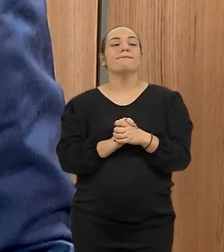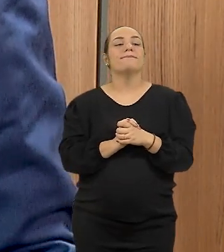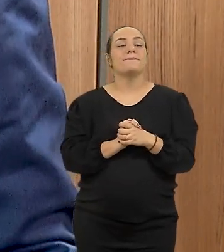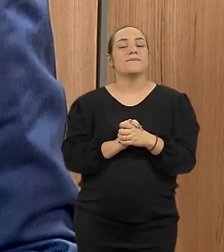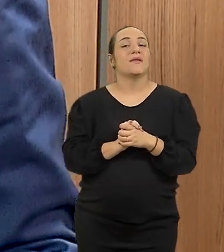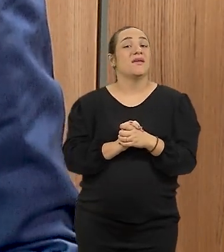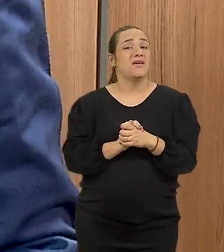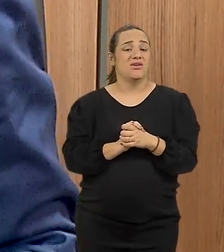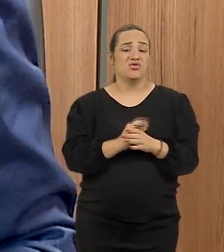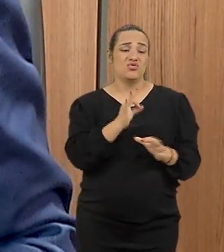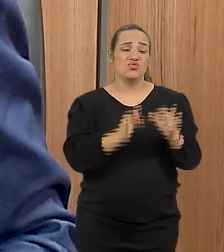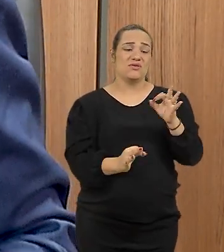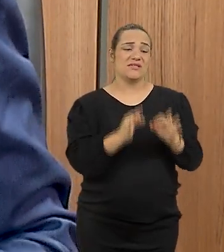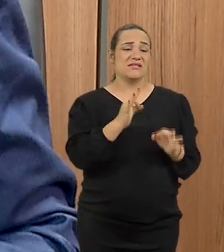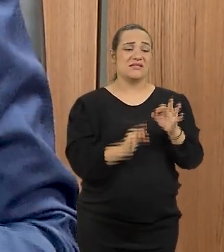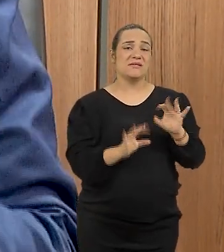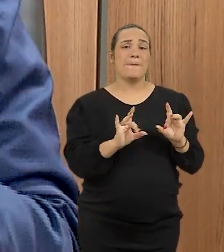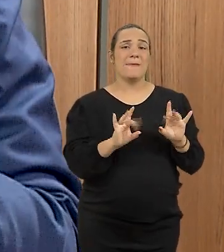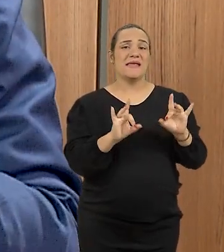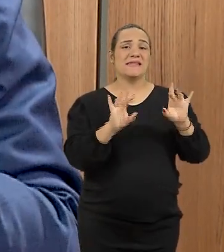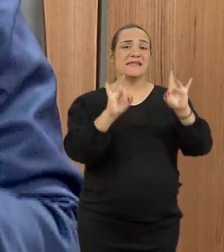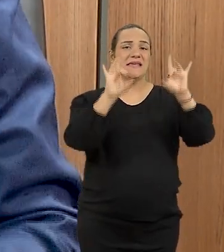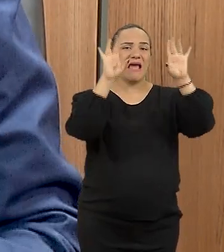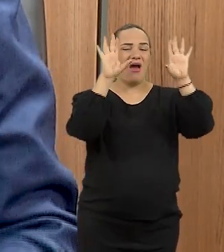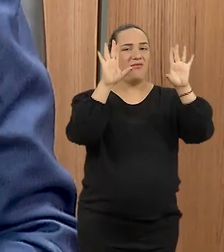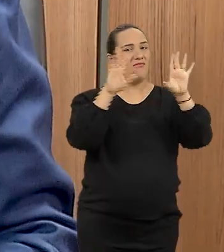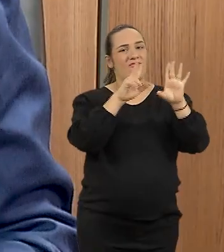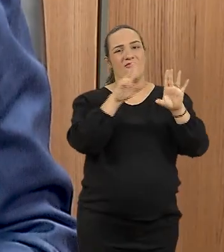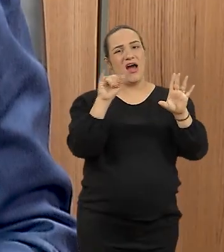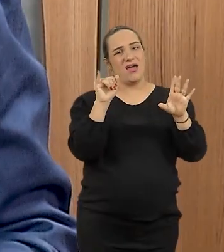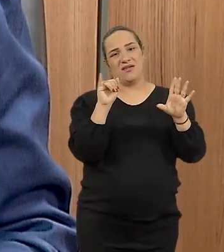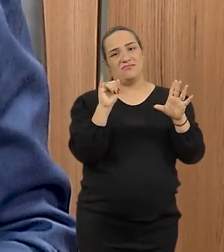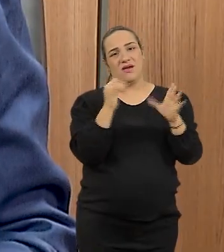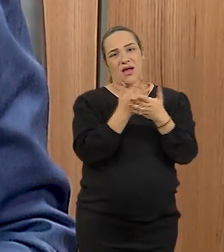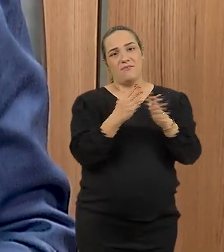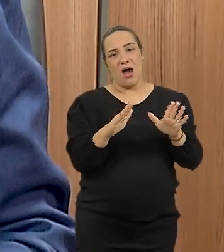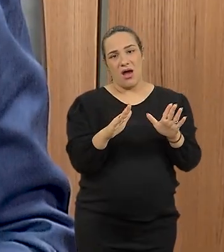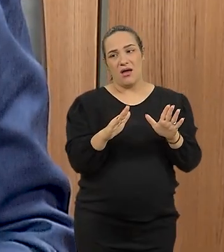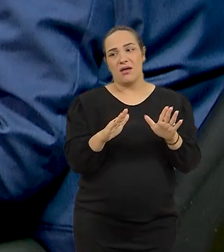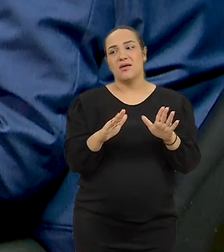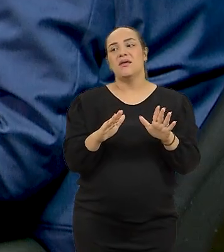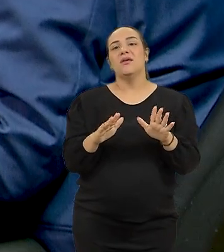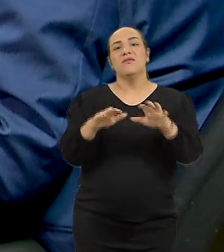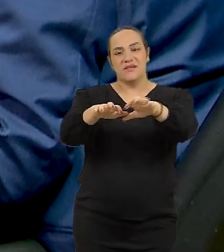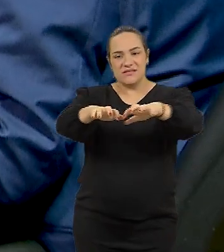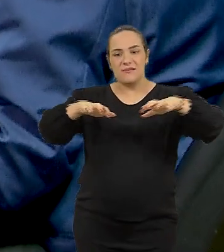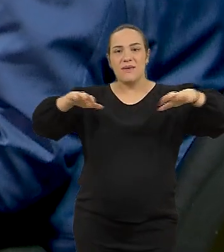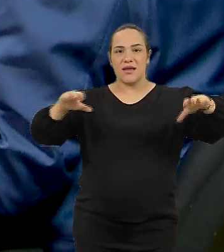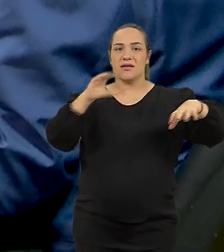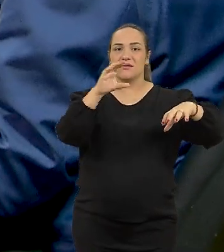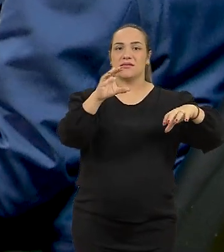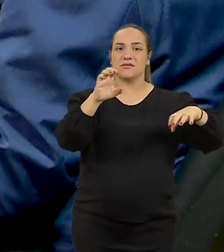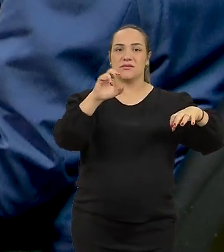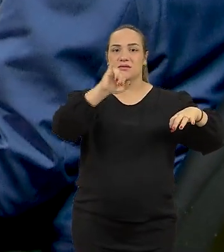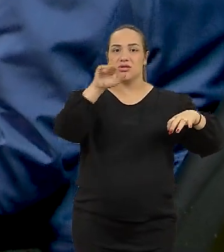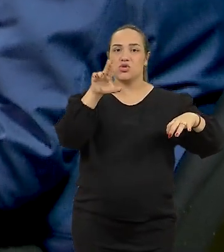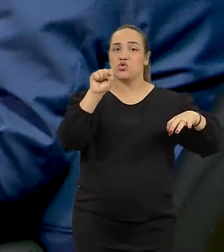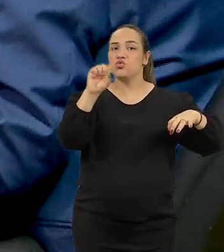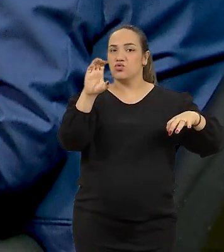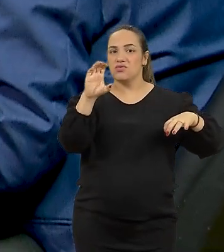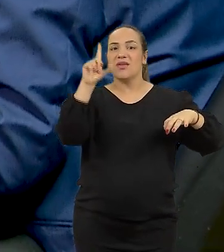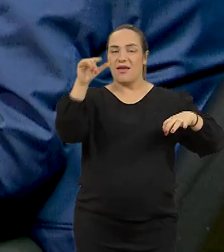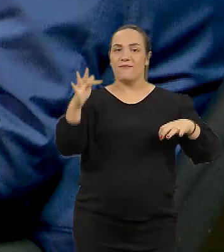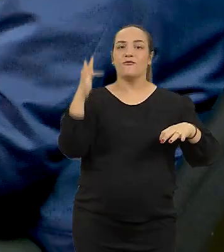breve tempo o fim dos juizados especiais e a sedimentação dos sejusques. Porque os sejusques são o futuro. O